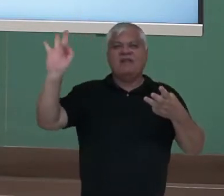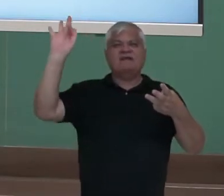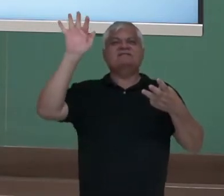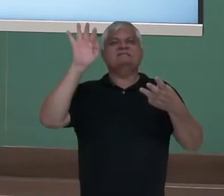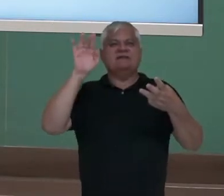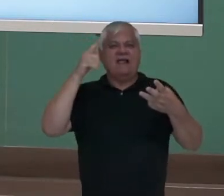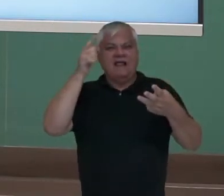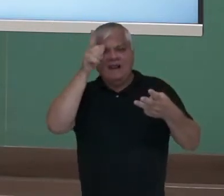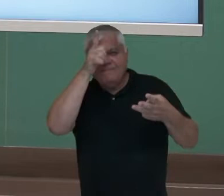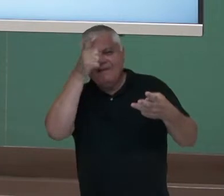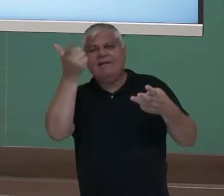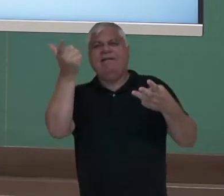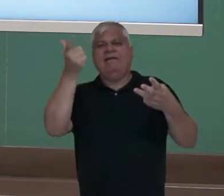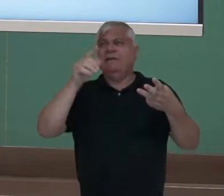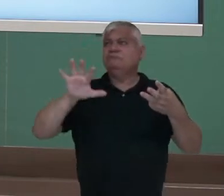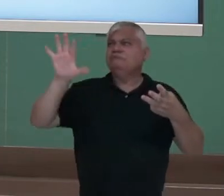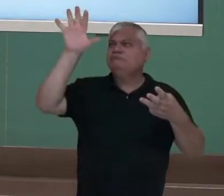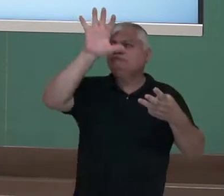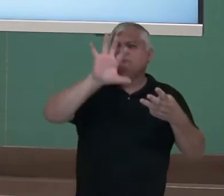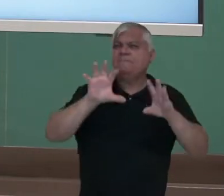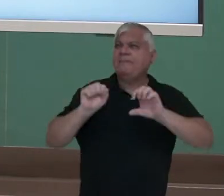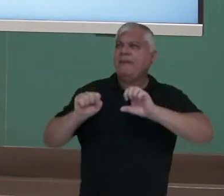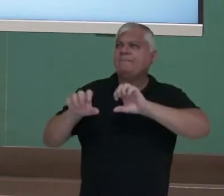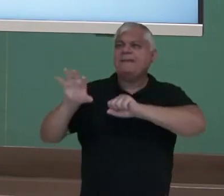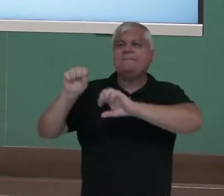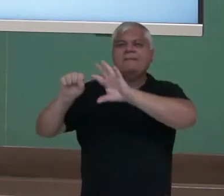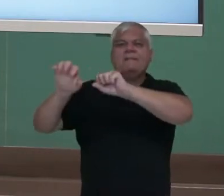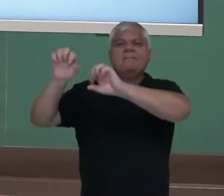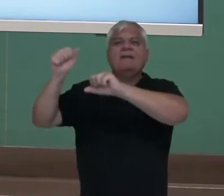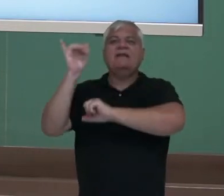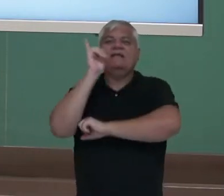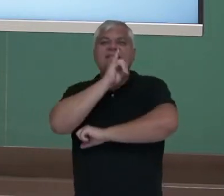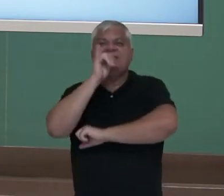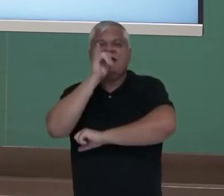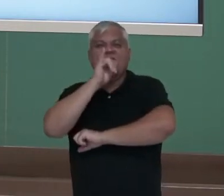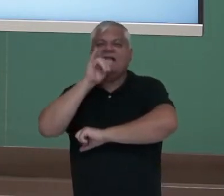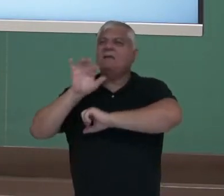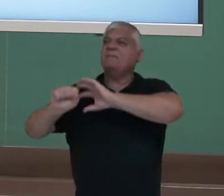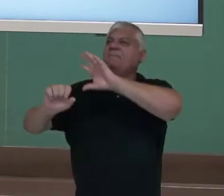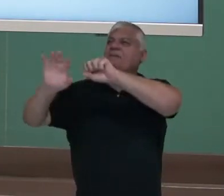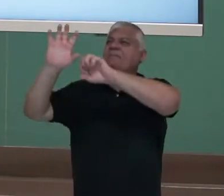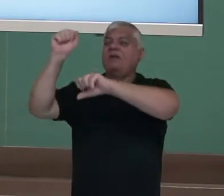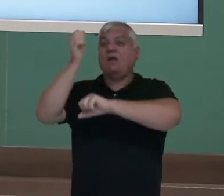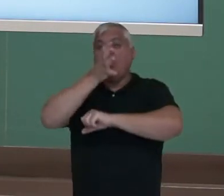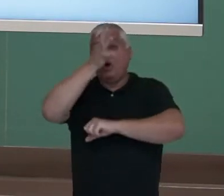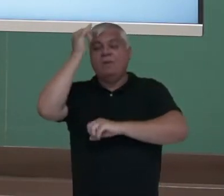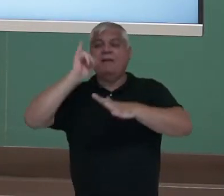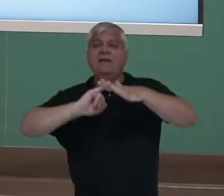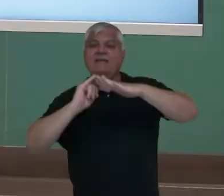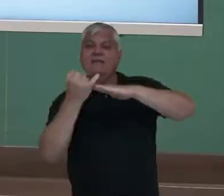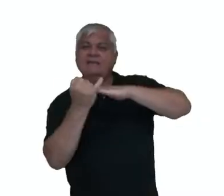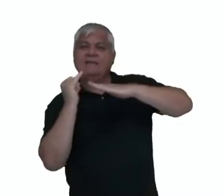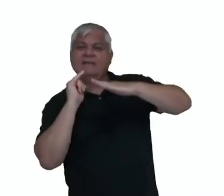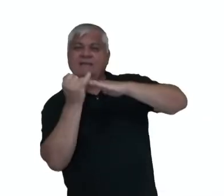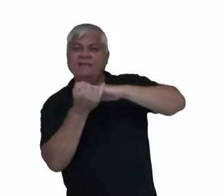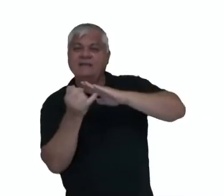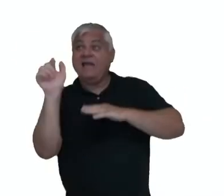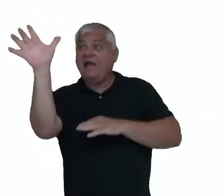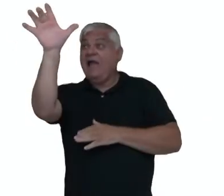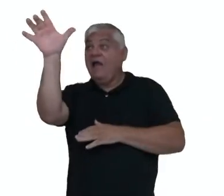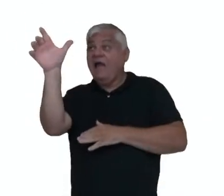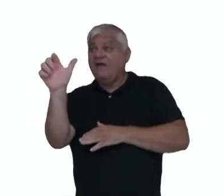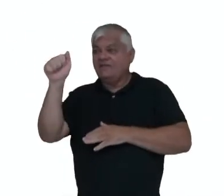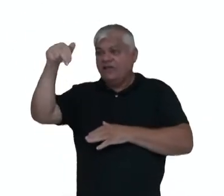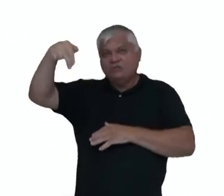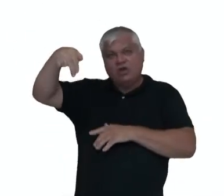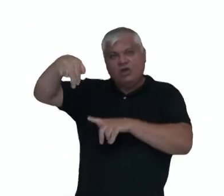a Alemanha, vem aqui, né, a Península Itálica, Roma, as ilhas aqui, norte da África, vejam essa região